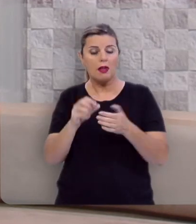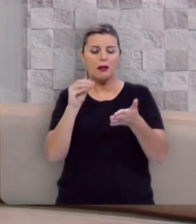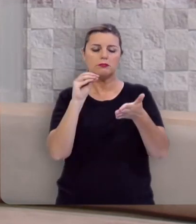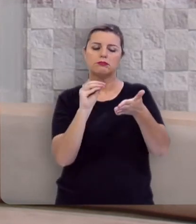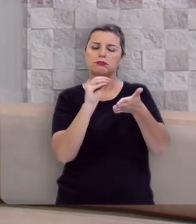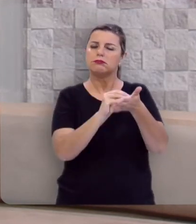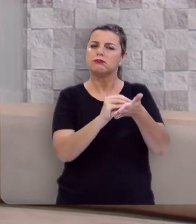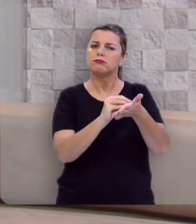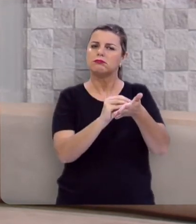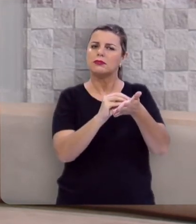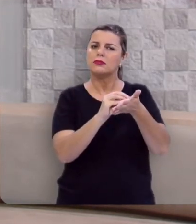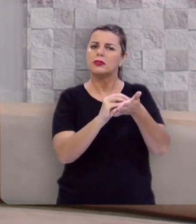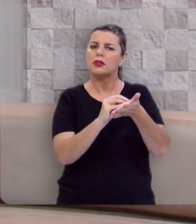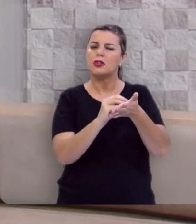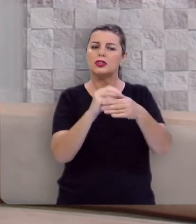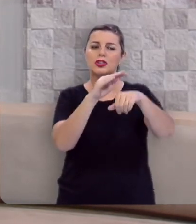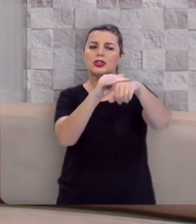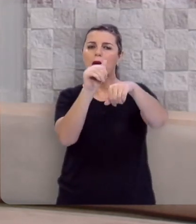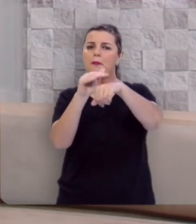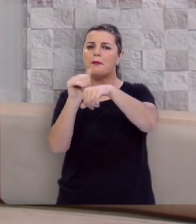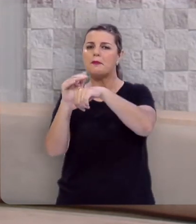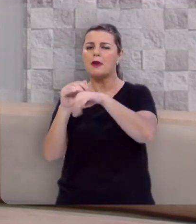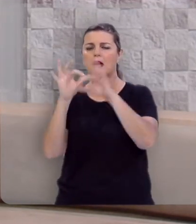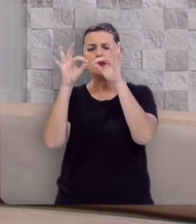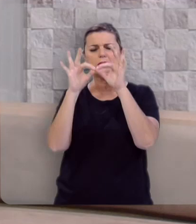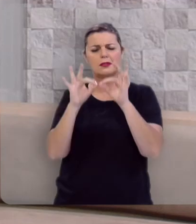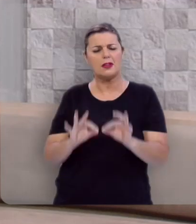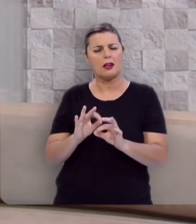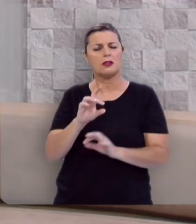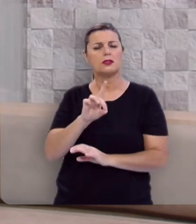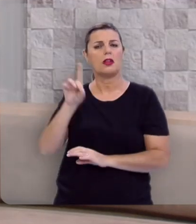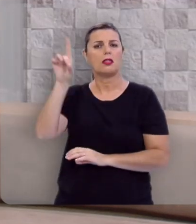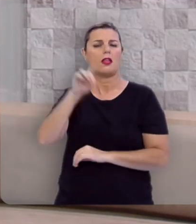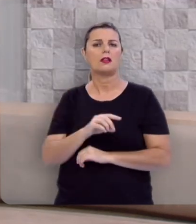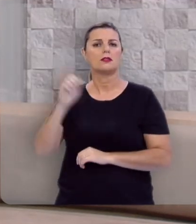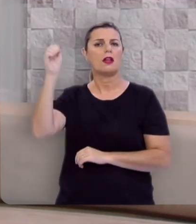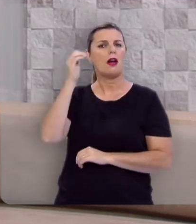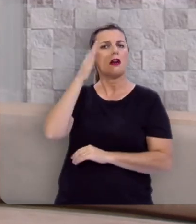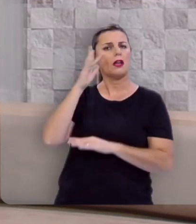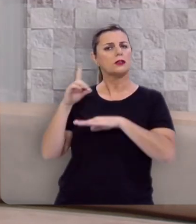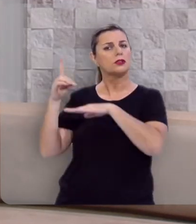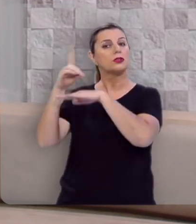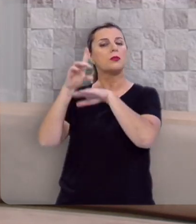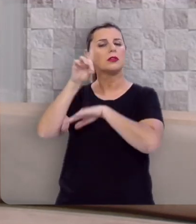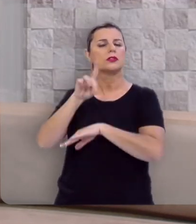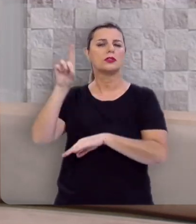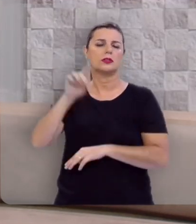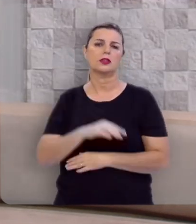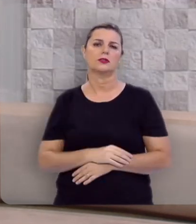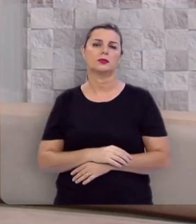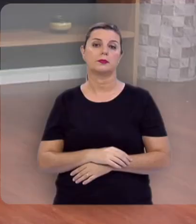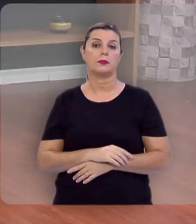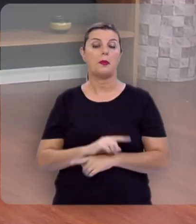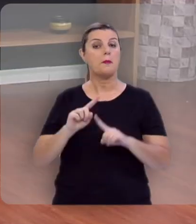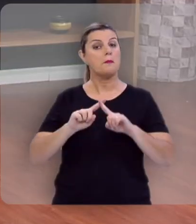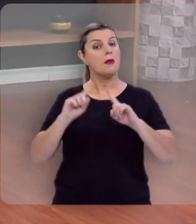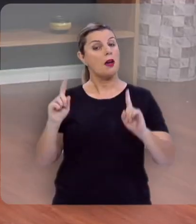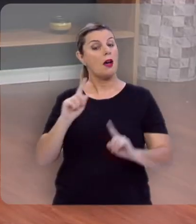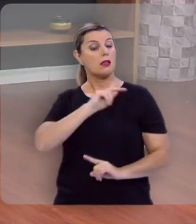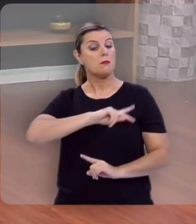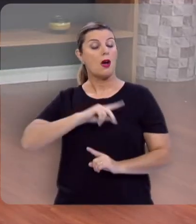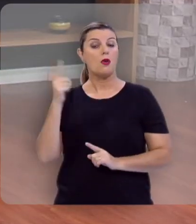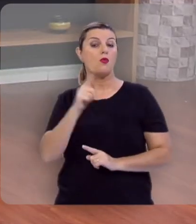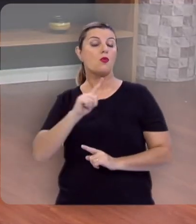aqui pontuado o fato do chamado eficaz de Deus, da graça soberana de Deus. Mas